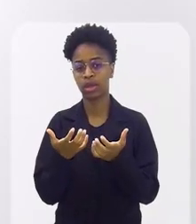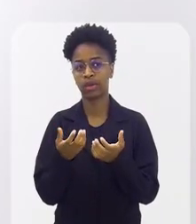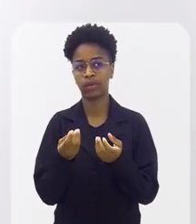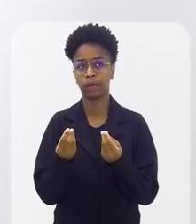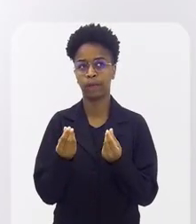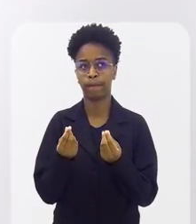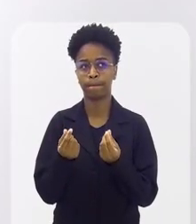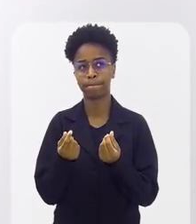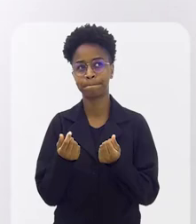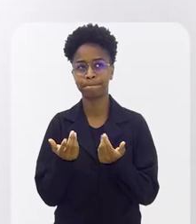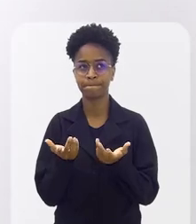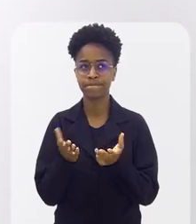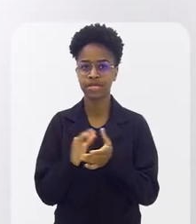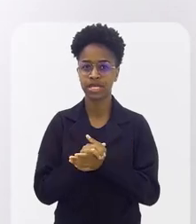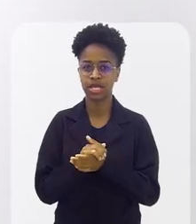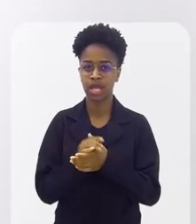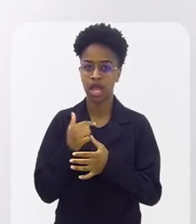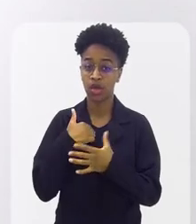fazer